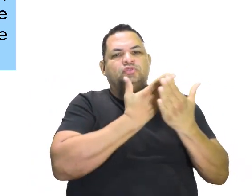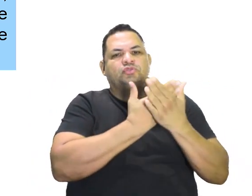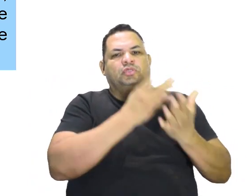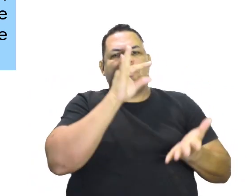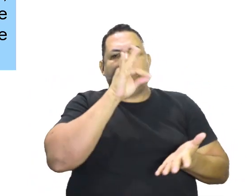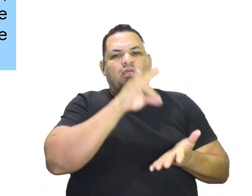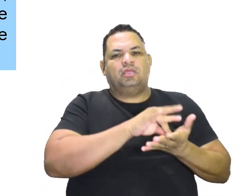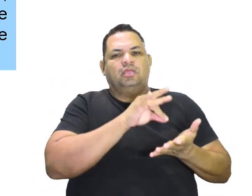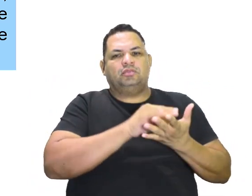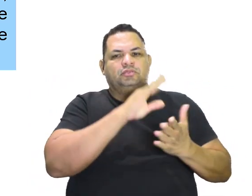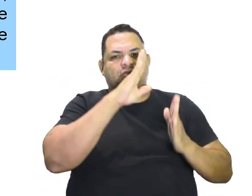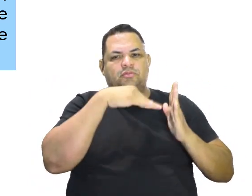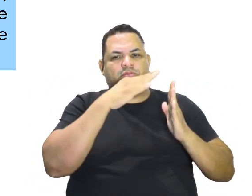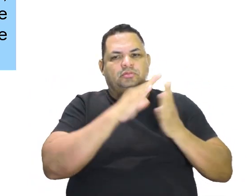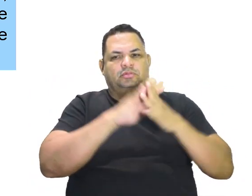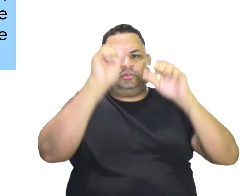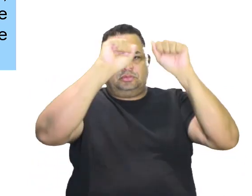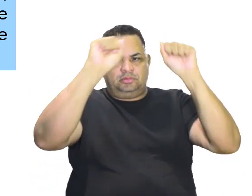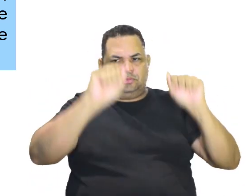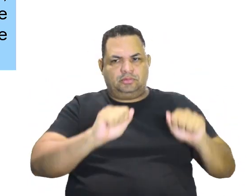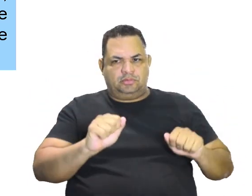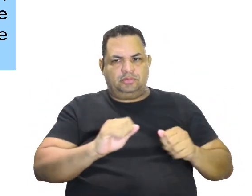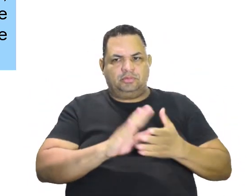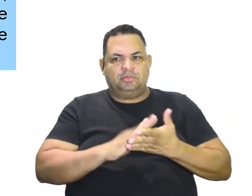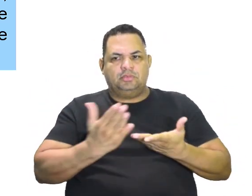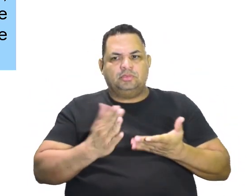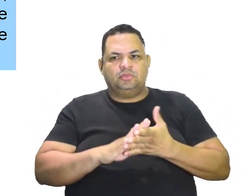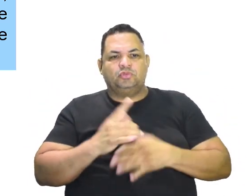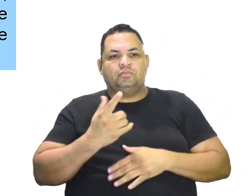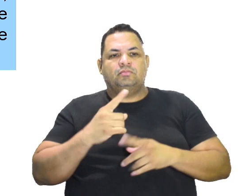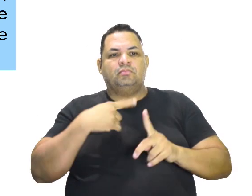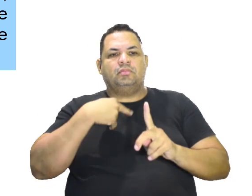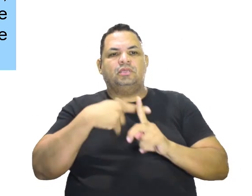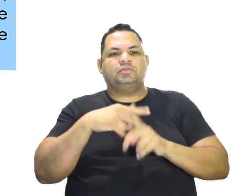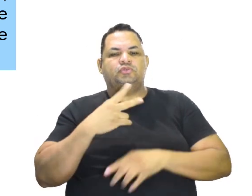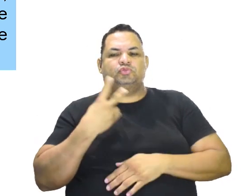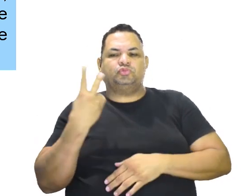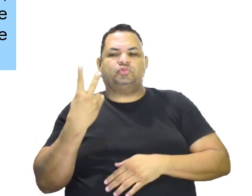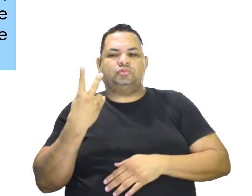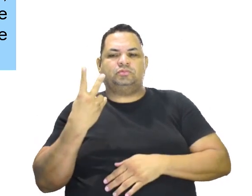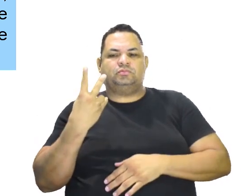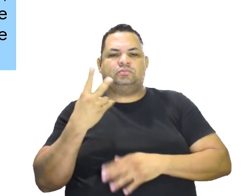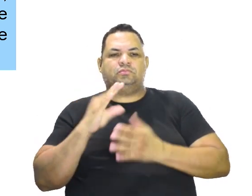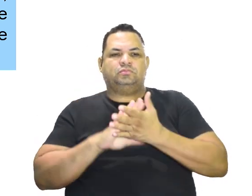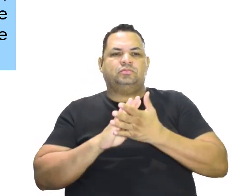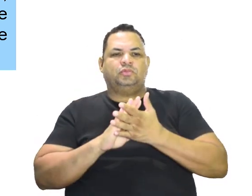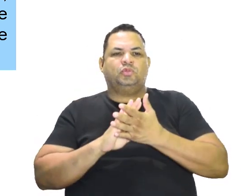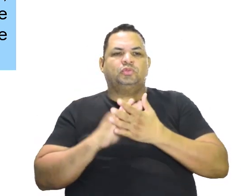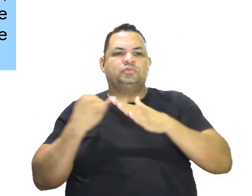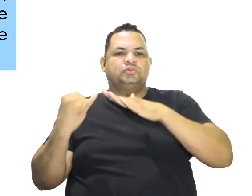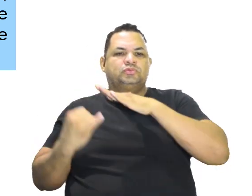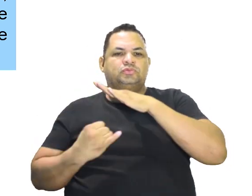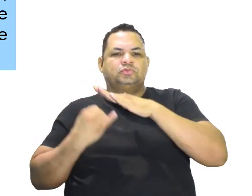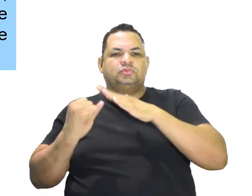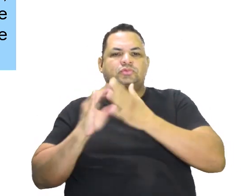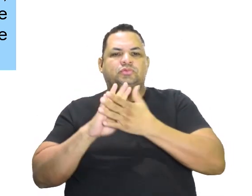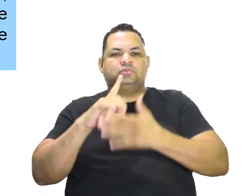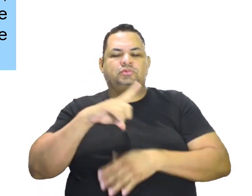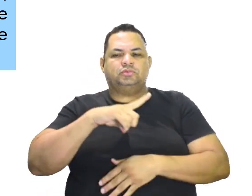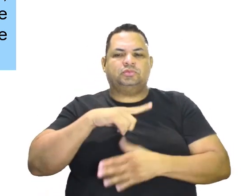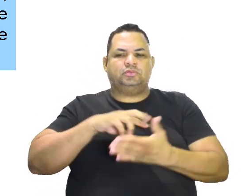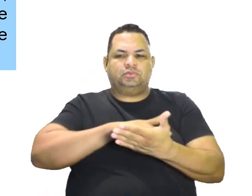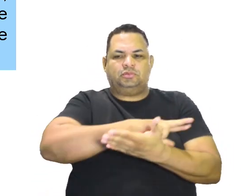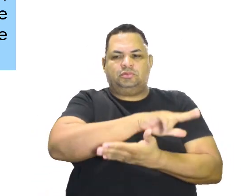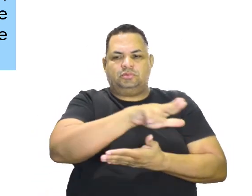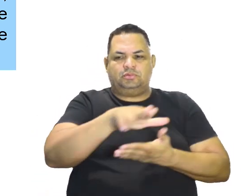de Pintura e Escultura, com duas outras instituições afins. Ou seja, existiam